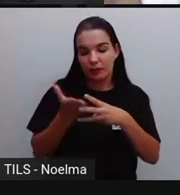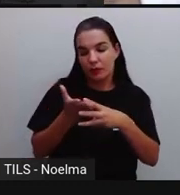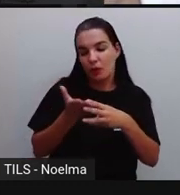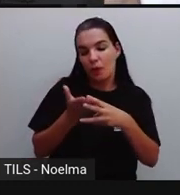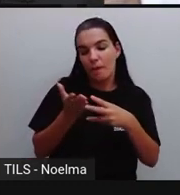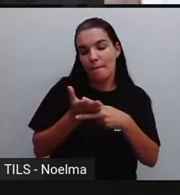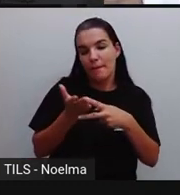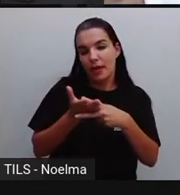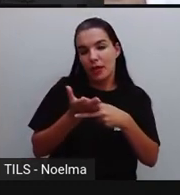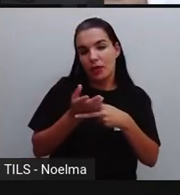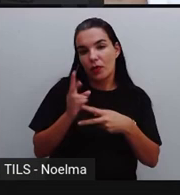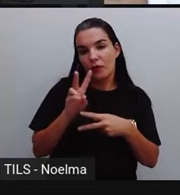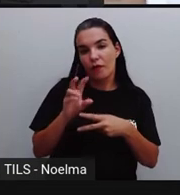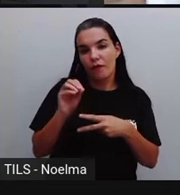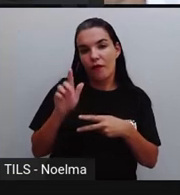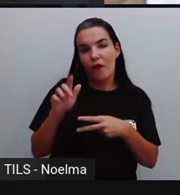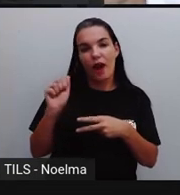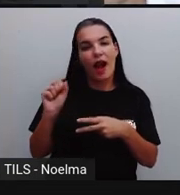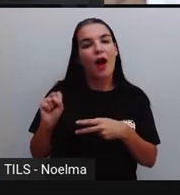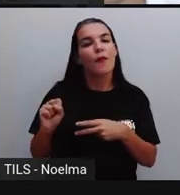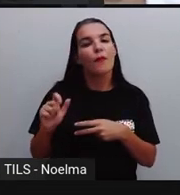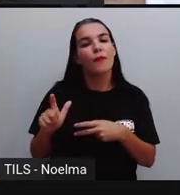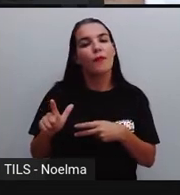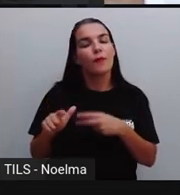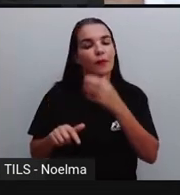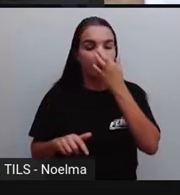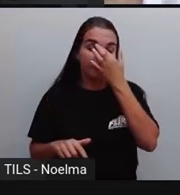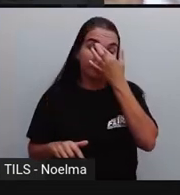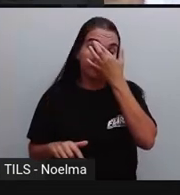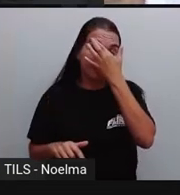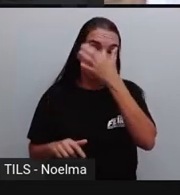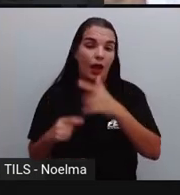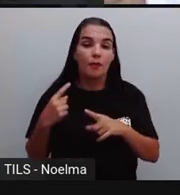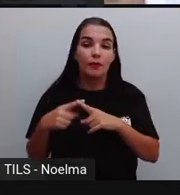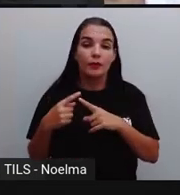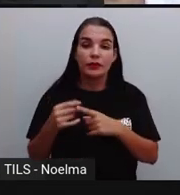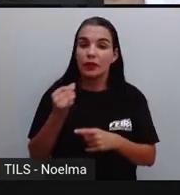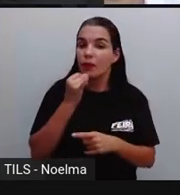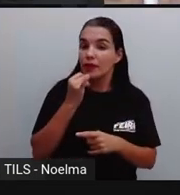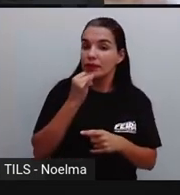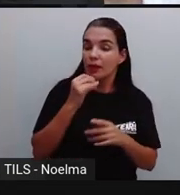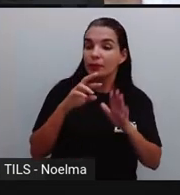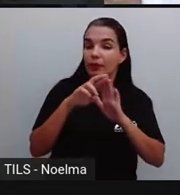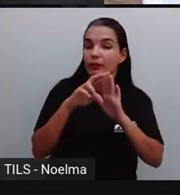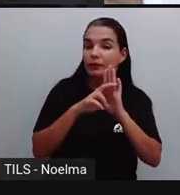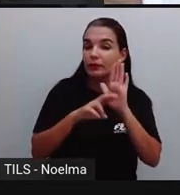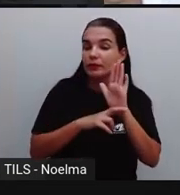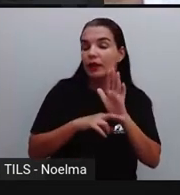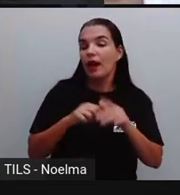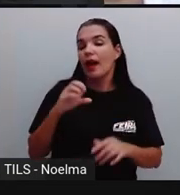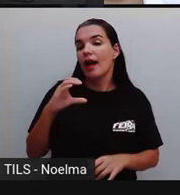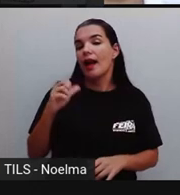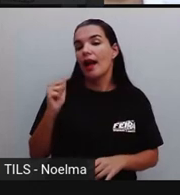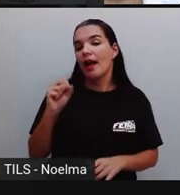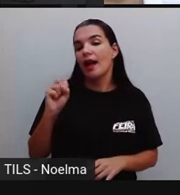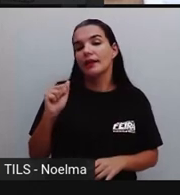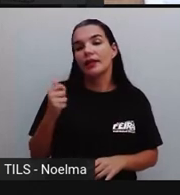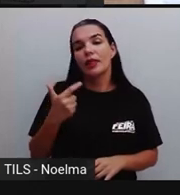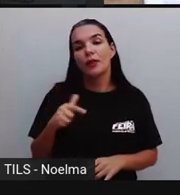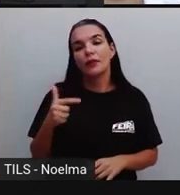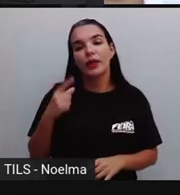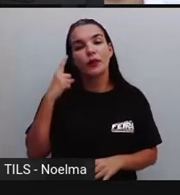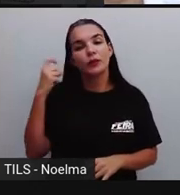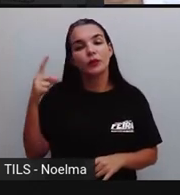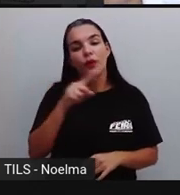duas vogais. É por isso, tá, que lá no exemplo da nossa palavrinha casa, ele não tem o som de si,